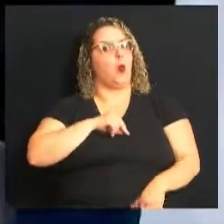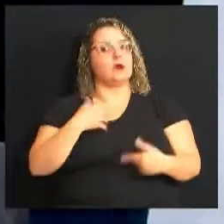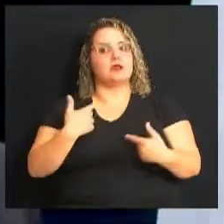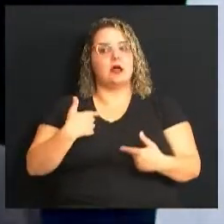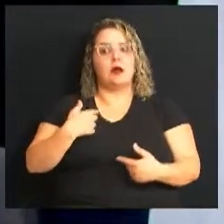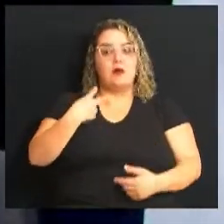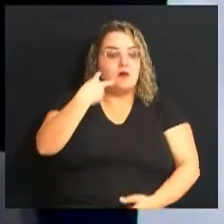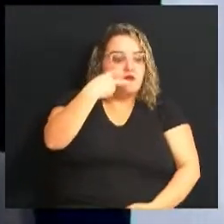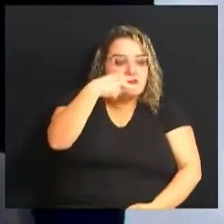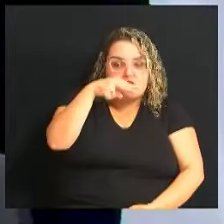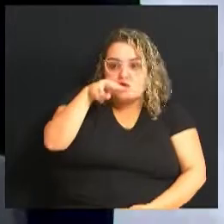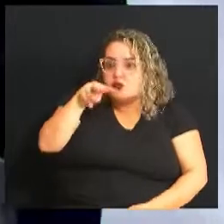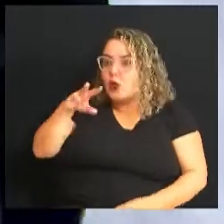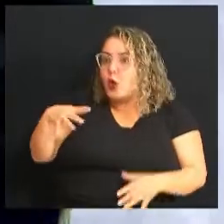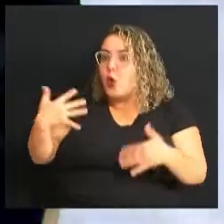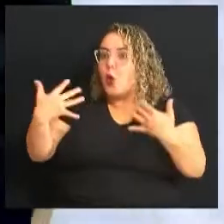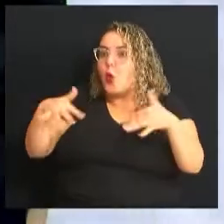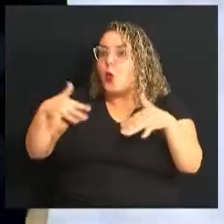dando pra ver tudo.